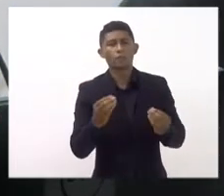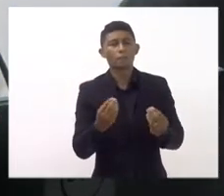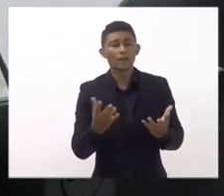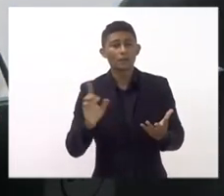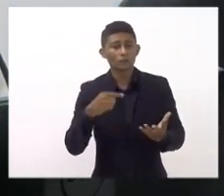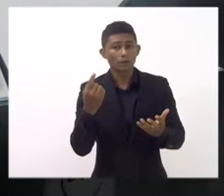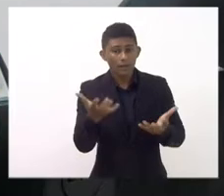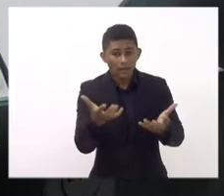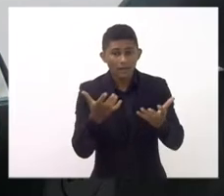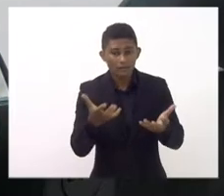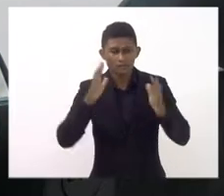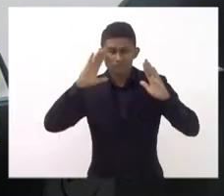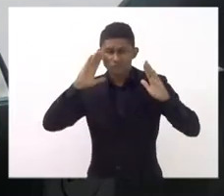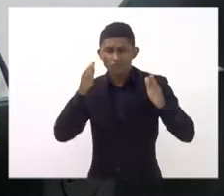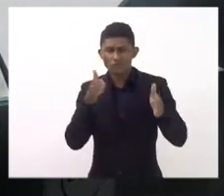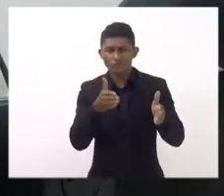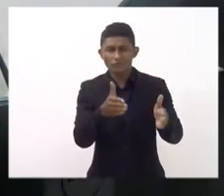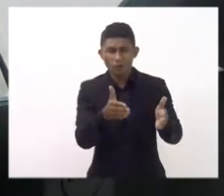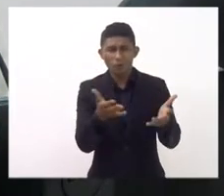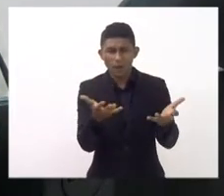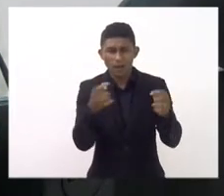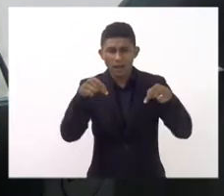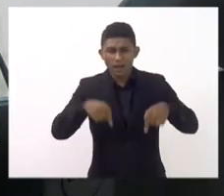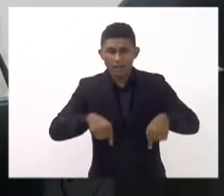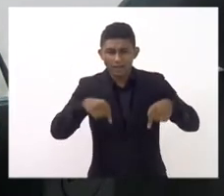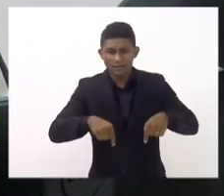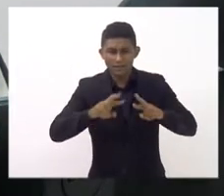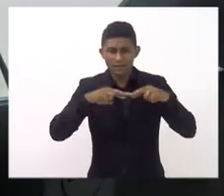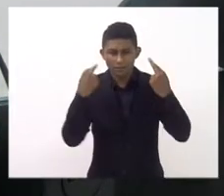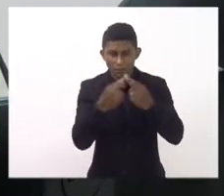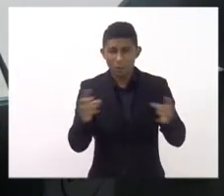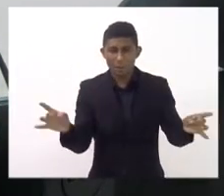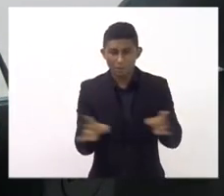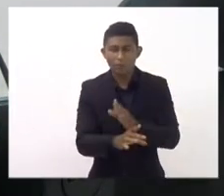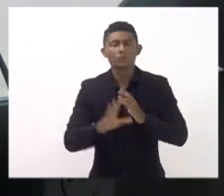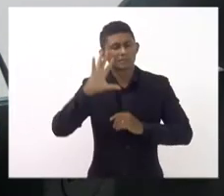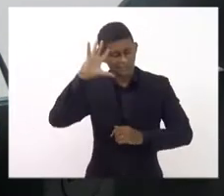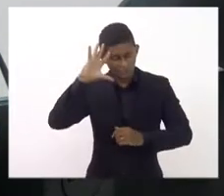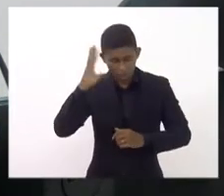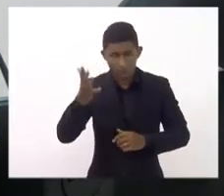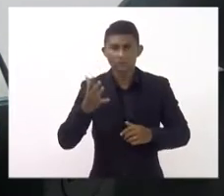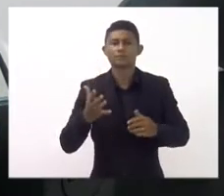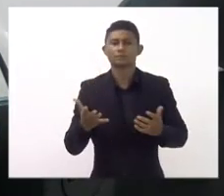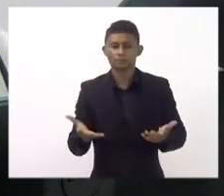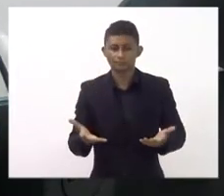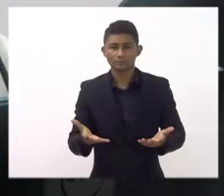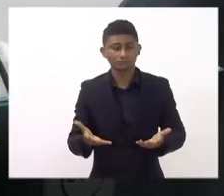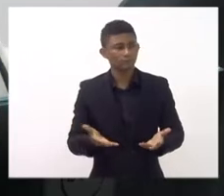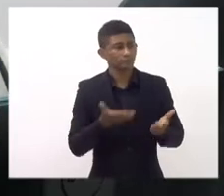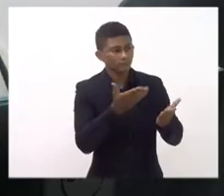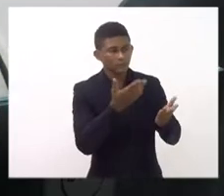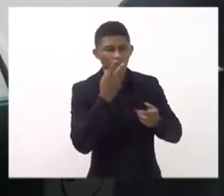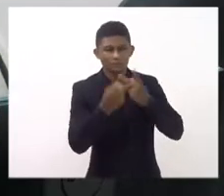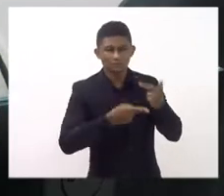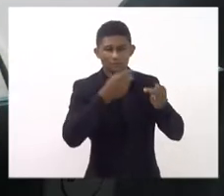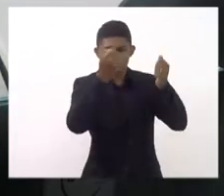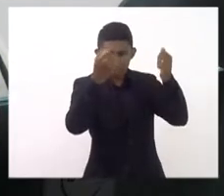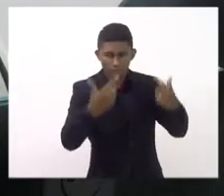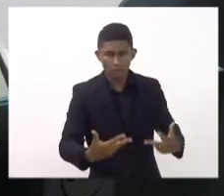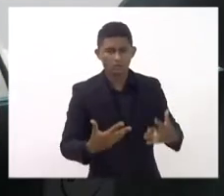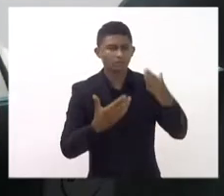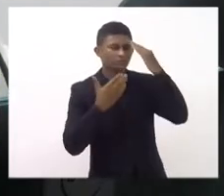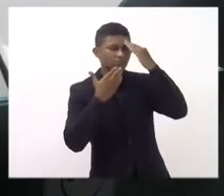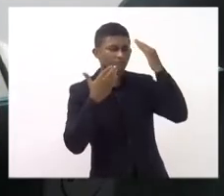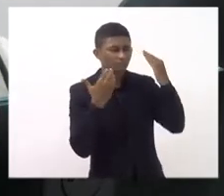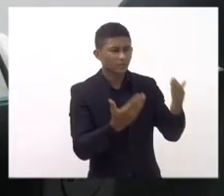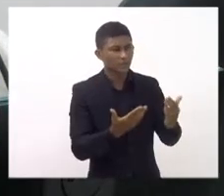audiência com um processo de implementação em curso. Então, agradeço muito a sua fala inicial, peço que possamos trazer